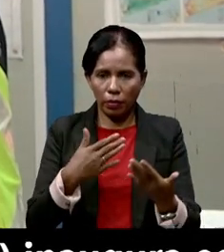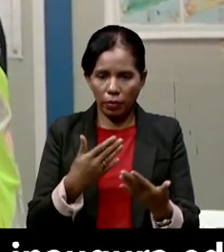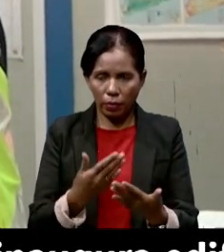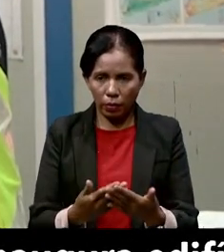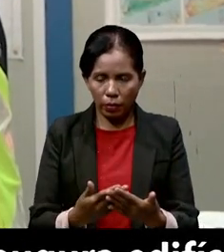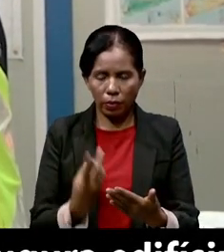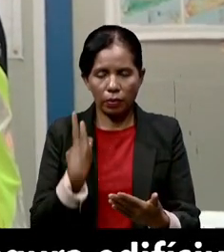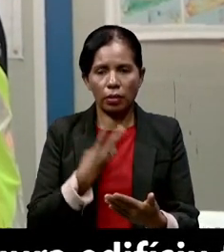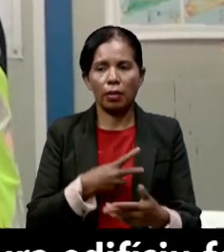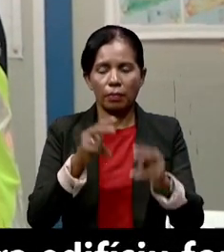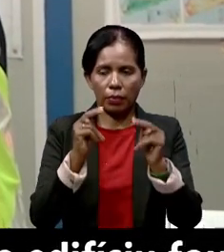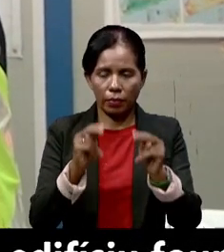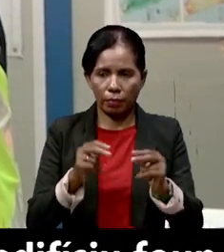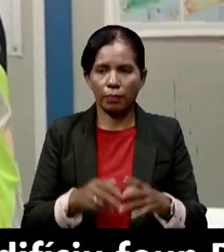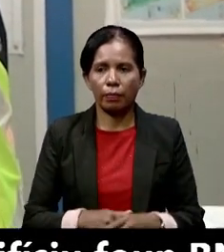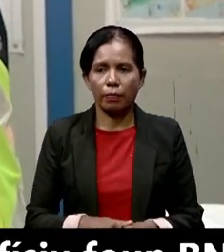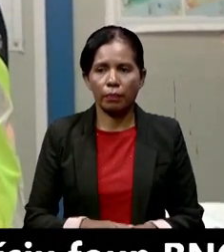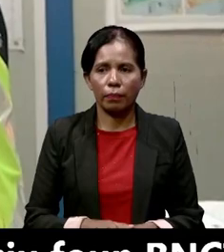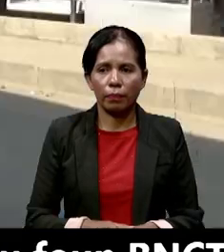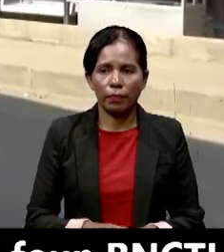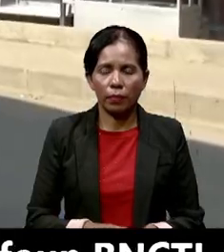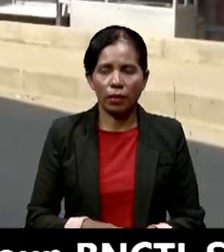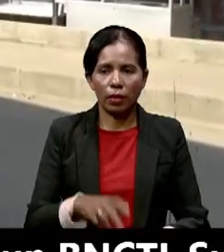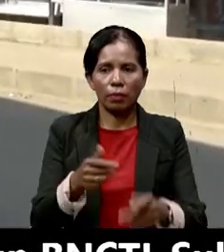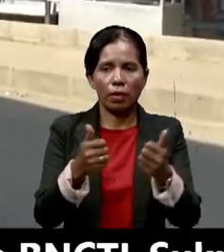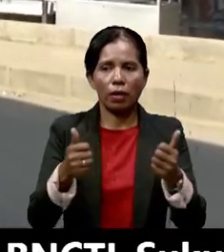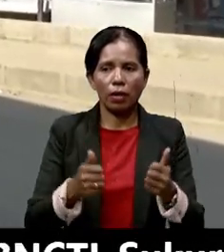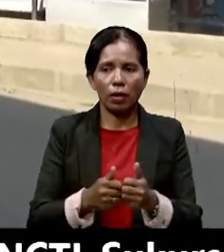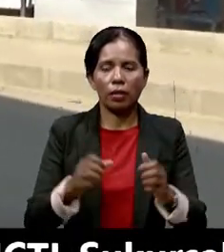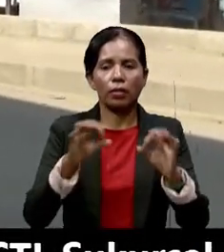outro outro ninho ninho necessidade Komunidade aldea Aimetilaran iha